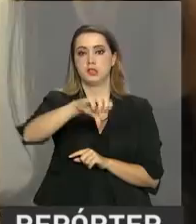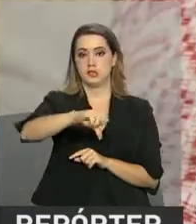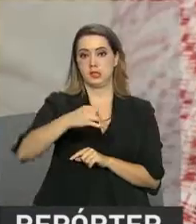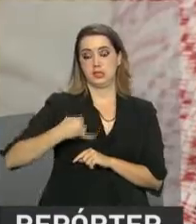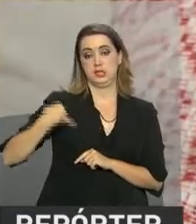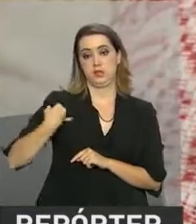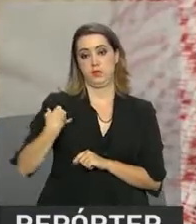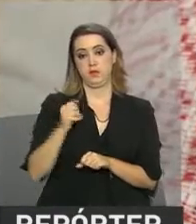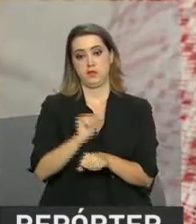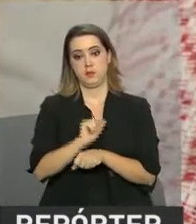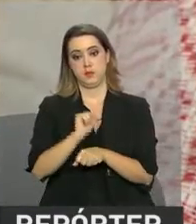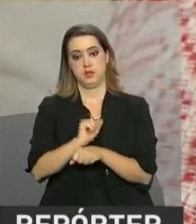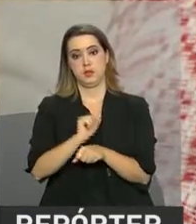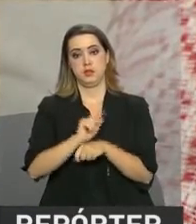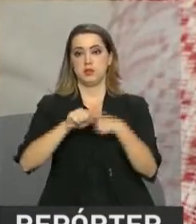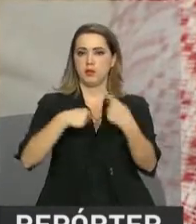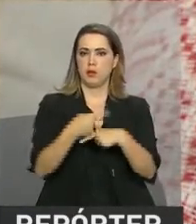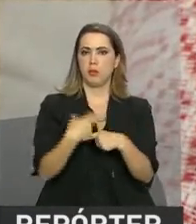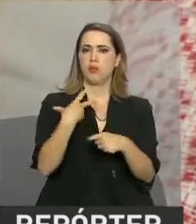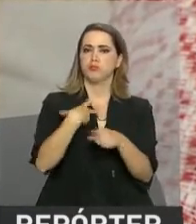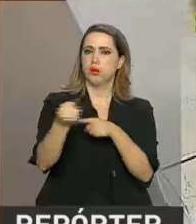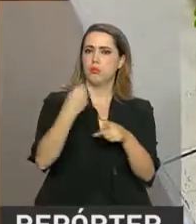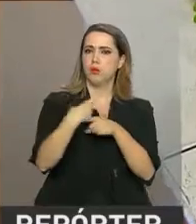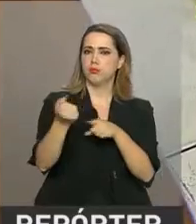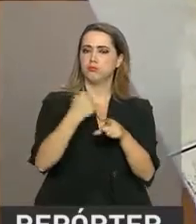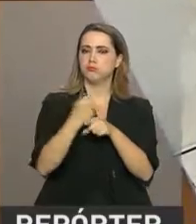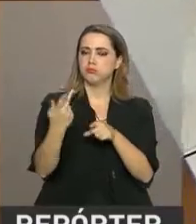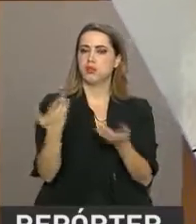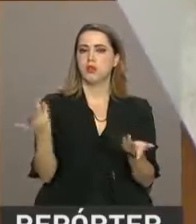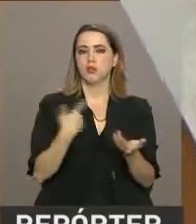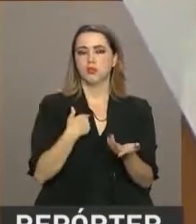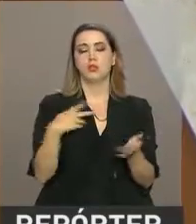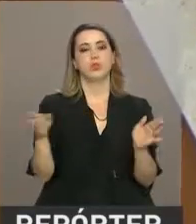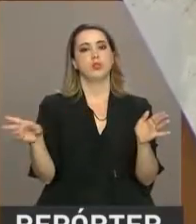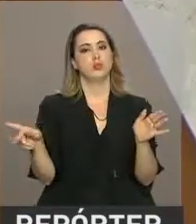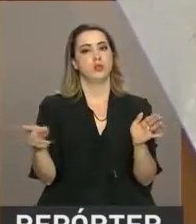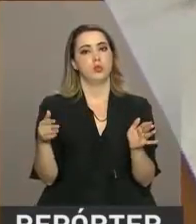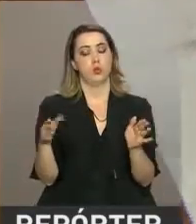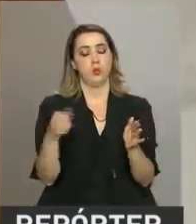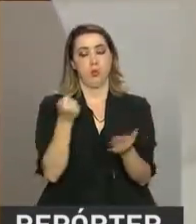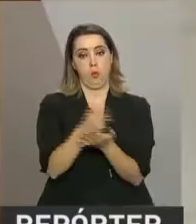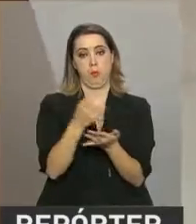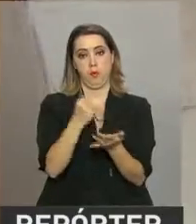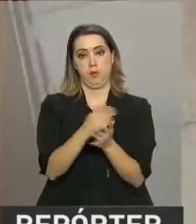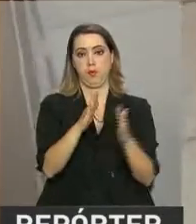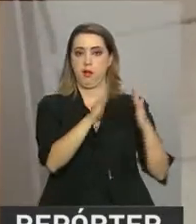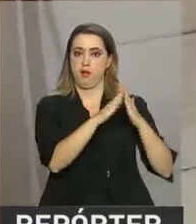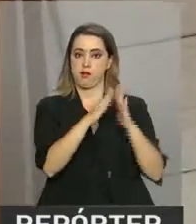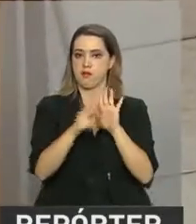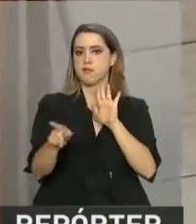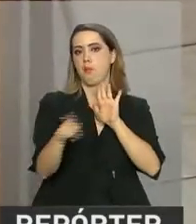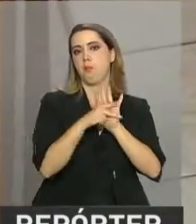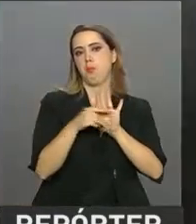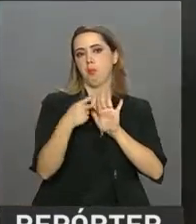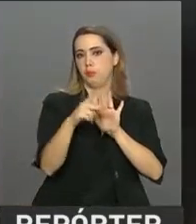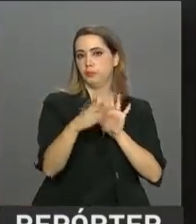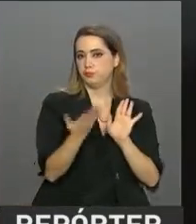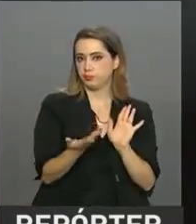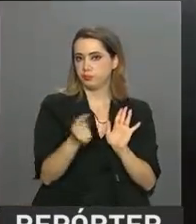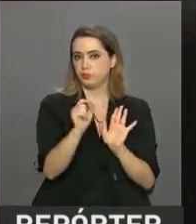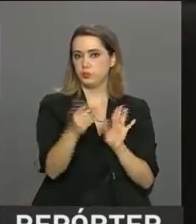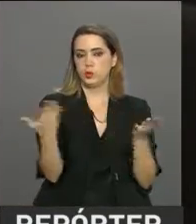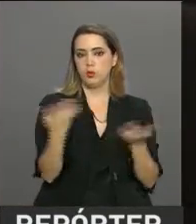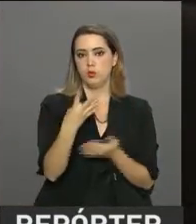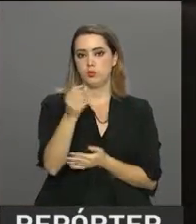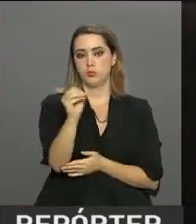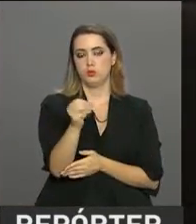para ter filho depois de conquistar habilidade como a compra da casa própria por exemplo hoje com 40 anos sob a